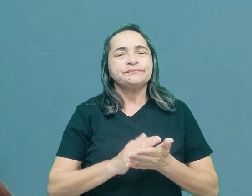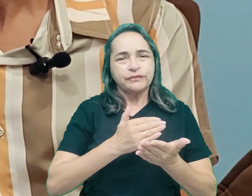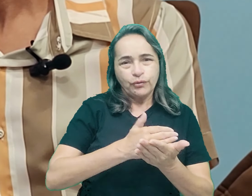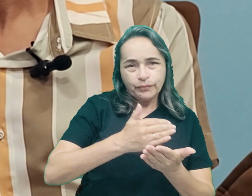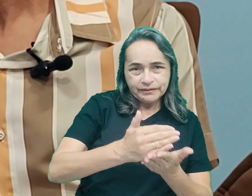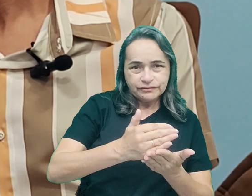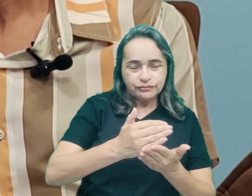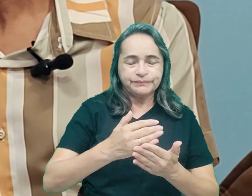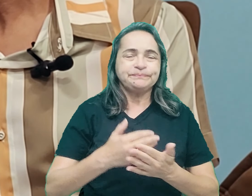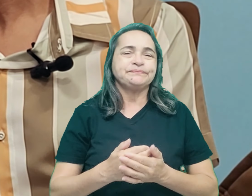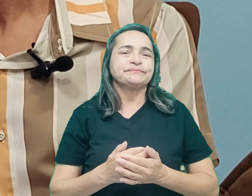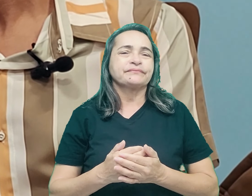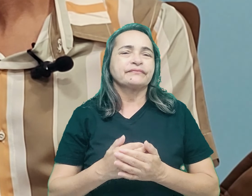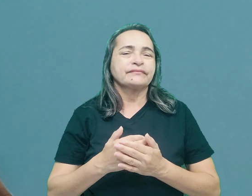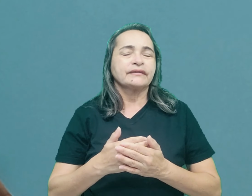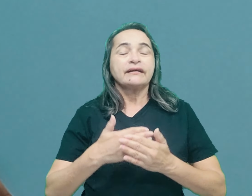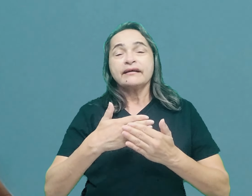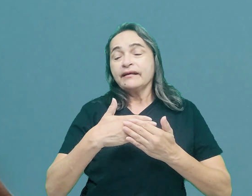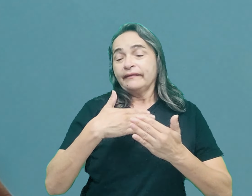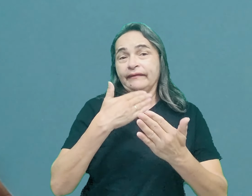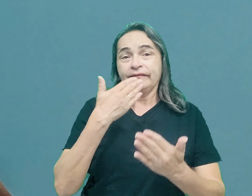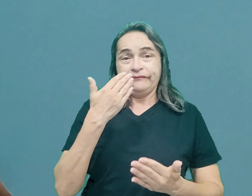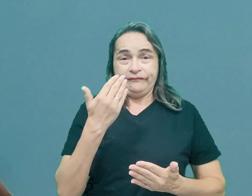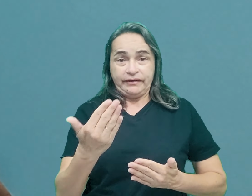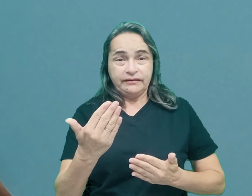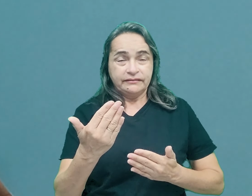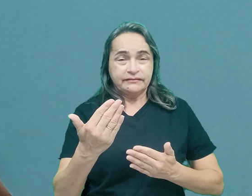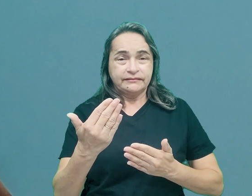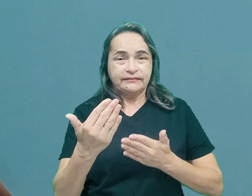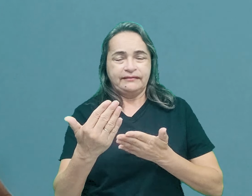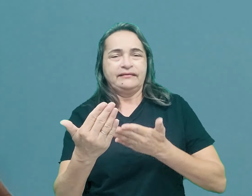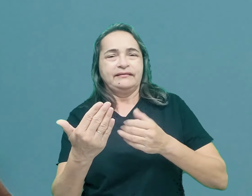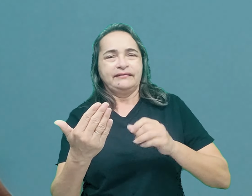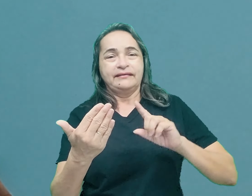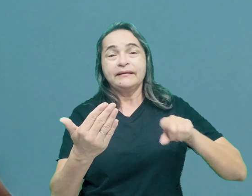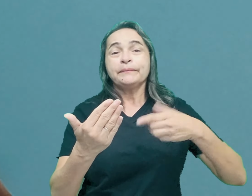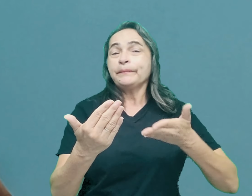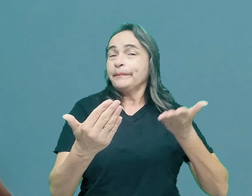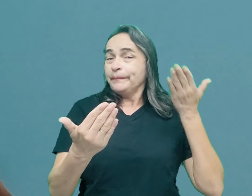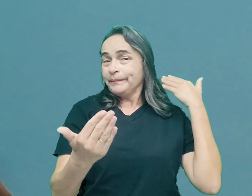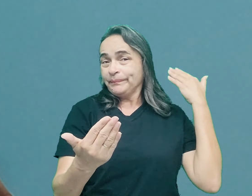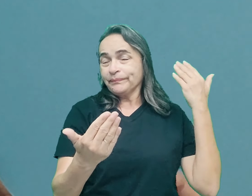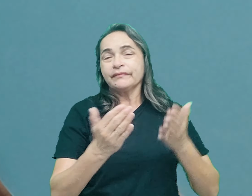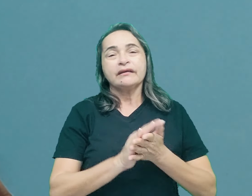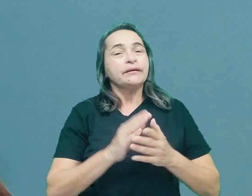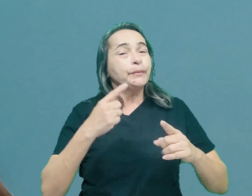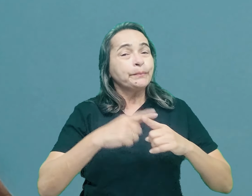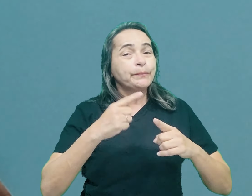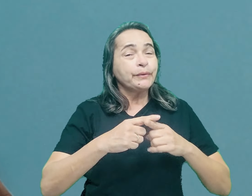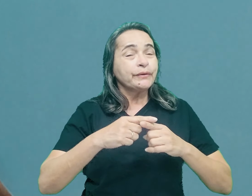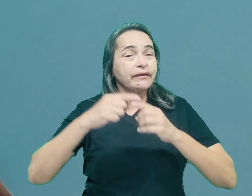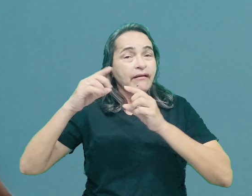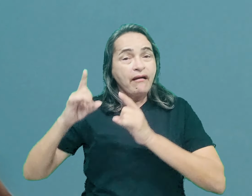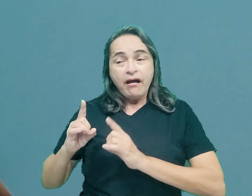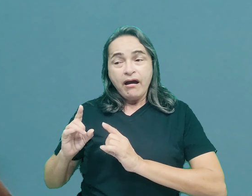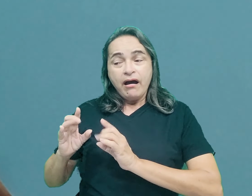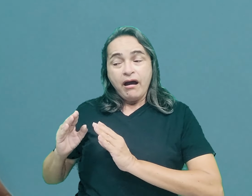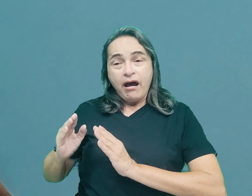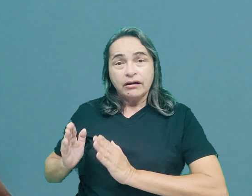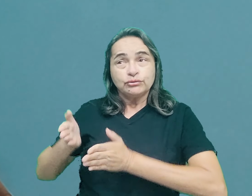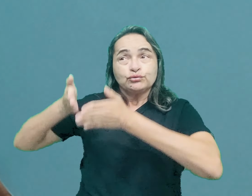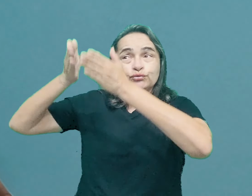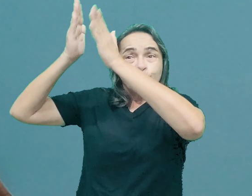trás. As torres, por exemplo, elas não existiam quando foi construída a capela. As torres foi feita depois. Por que as torres